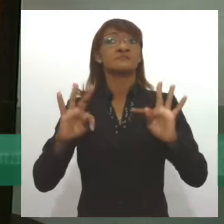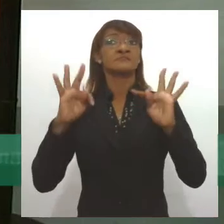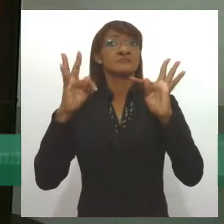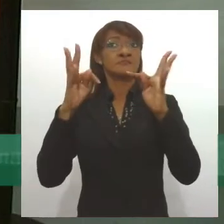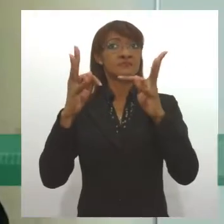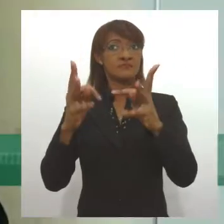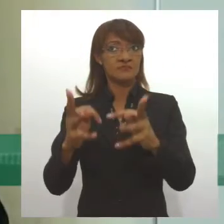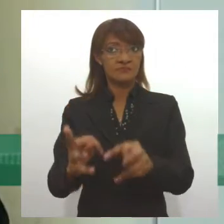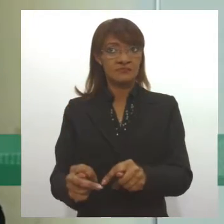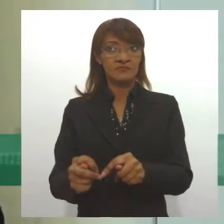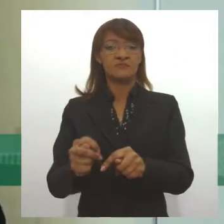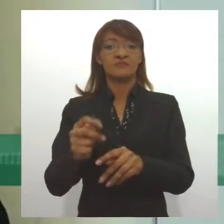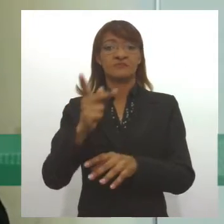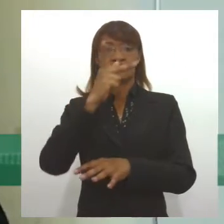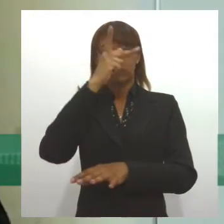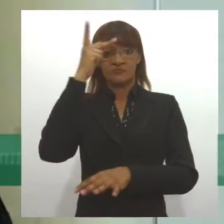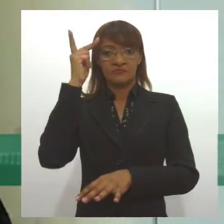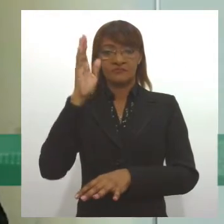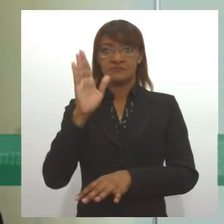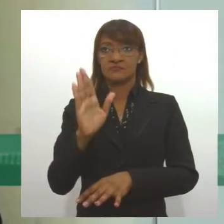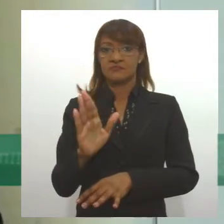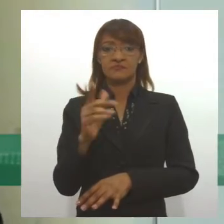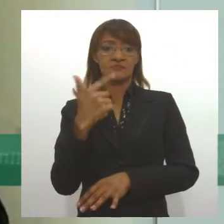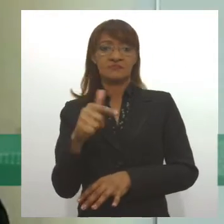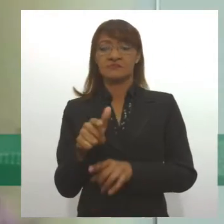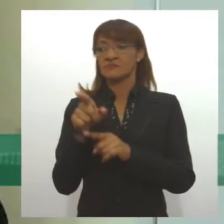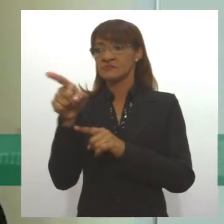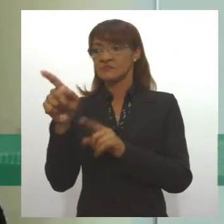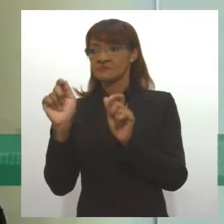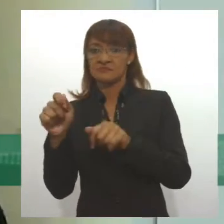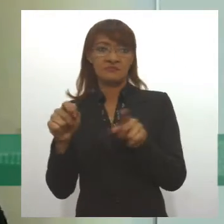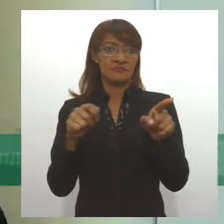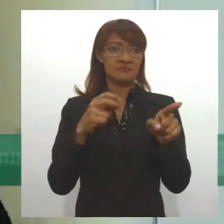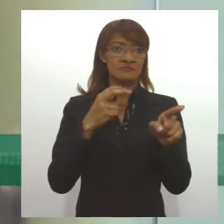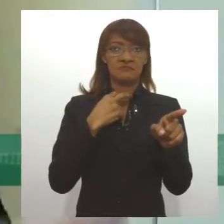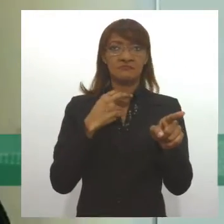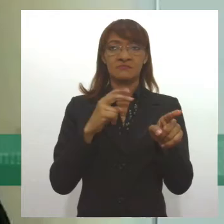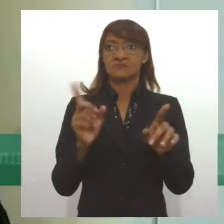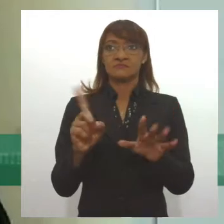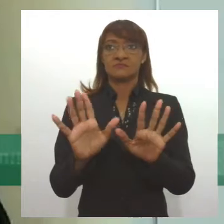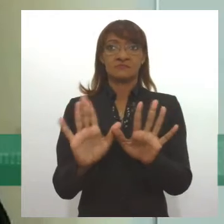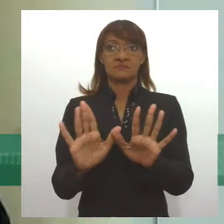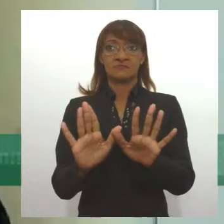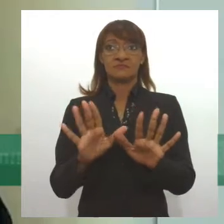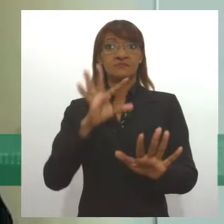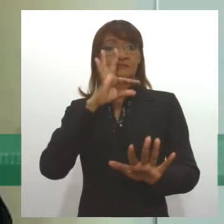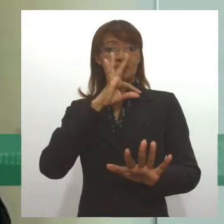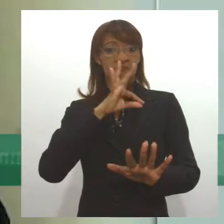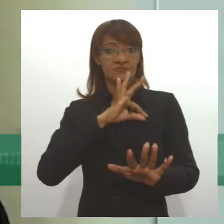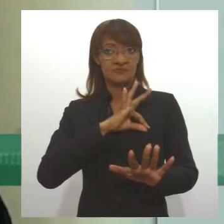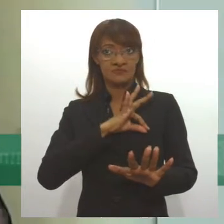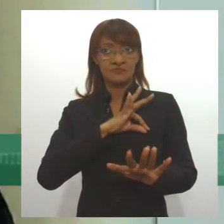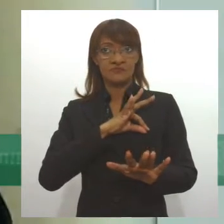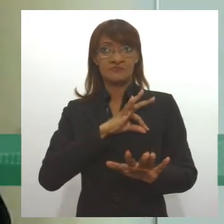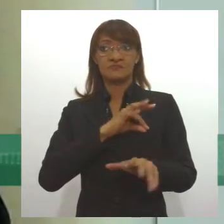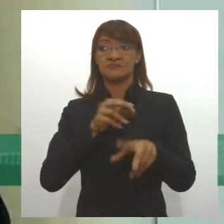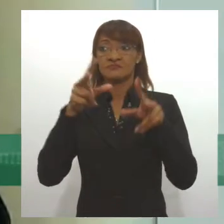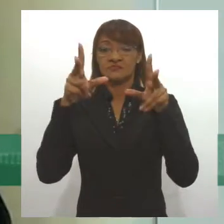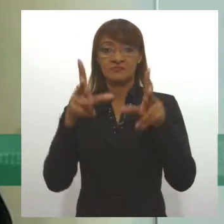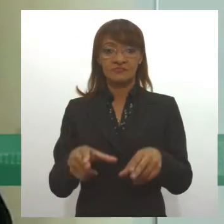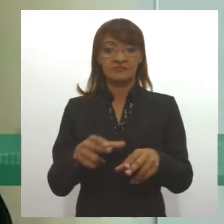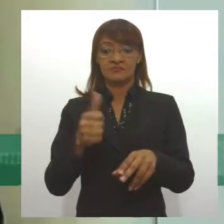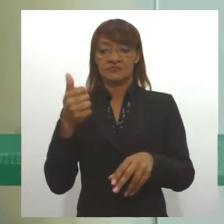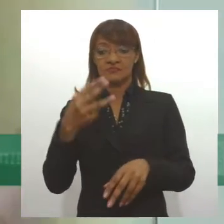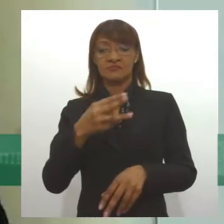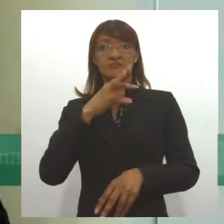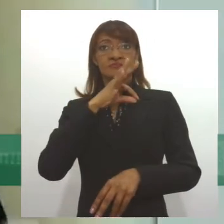é? E não tem mais, tem direito adquirido, não tem, né? O salário é um direito adquirido, 13º salário é um